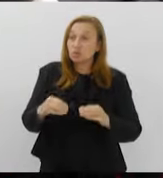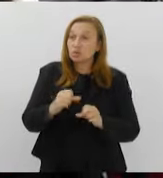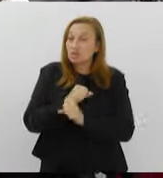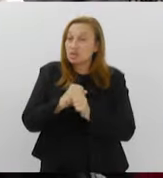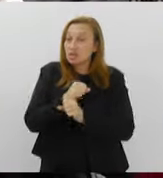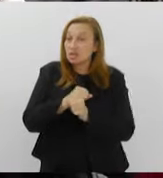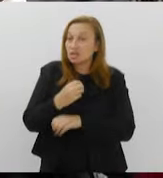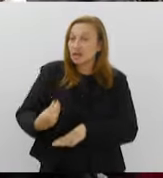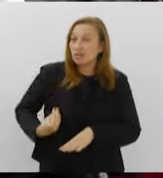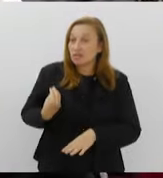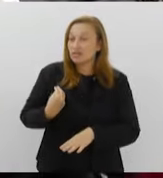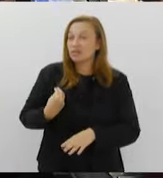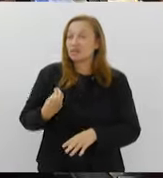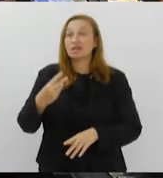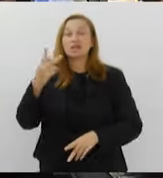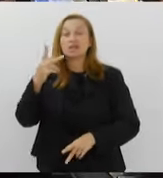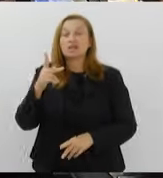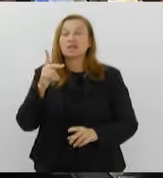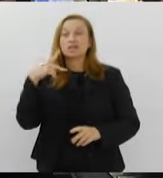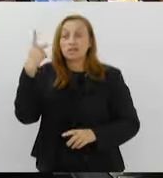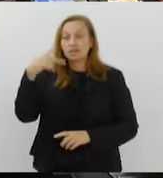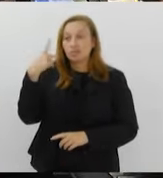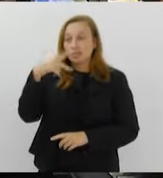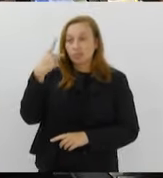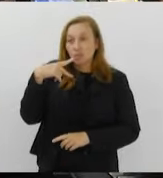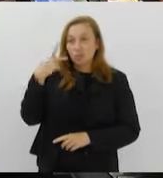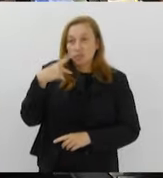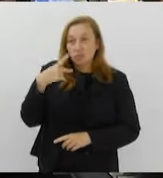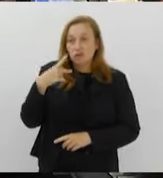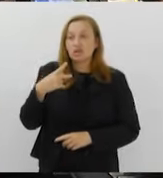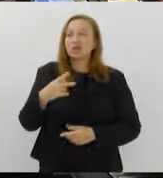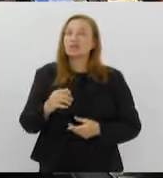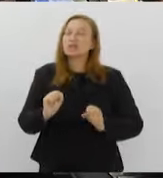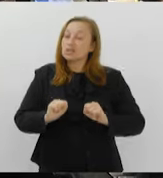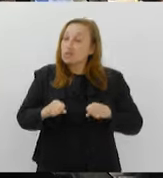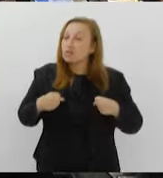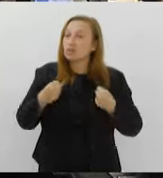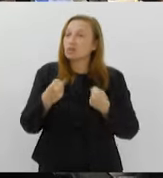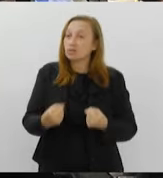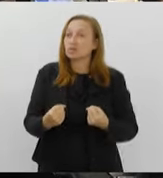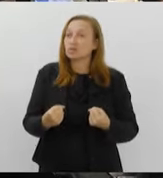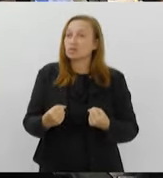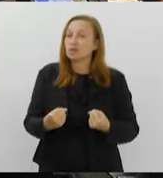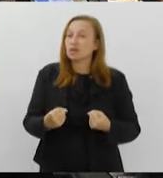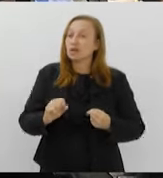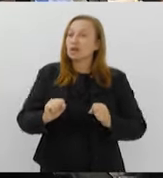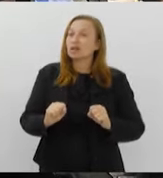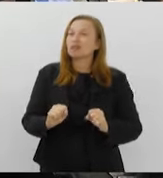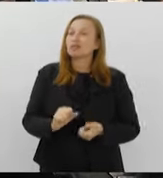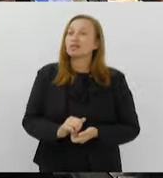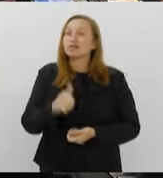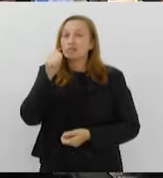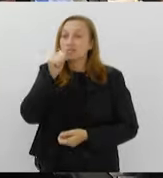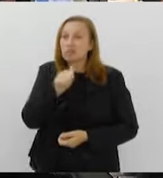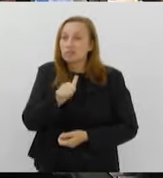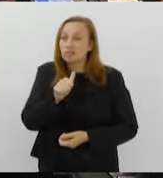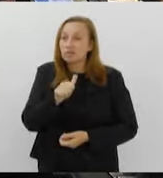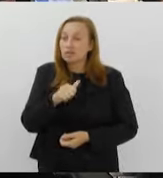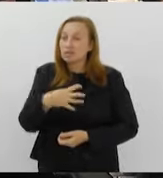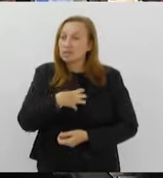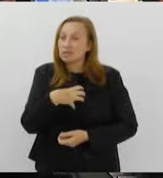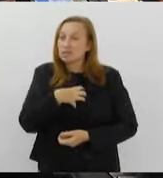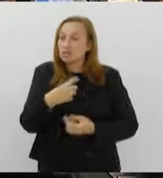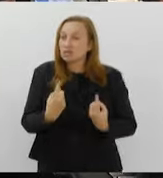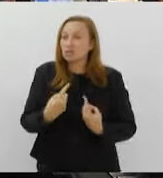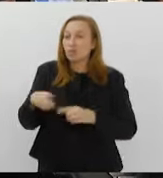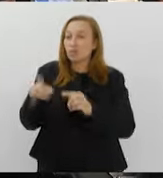na vida pública, como parlamentar e cumprindo outras funções, se dedicou à defesa das mulheres no sentido do